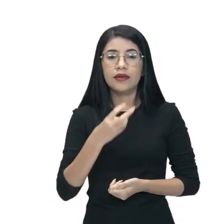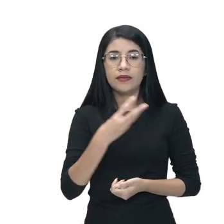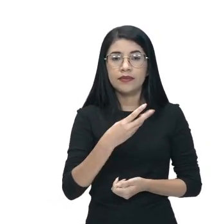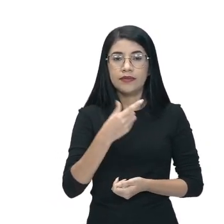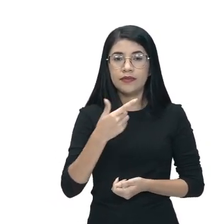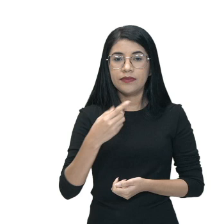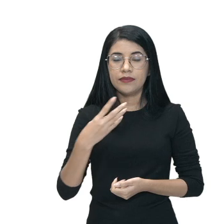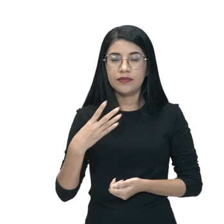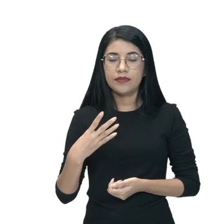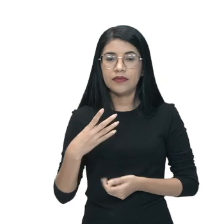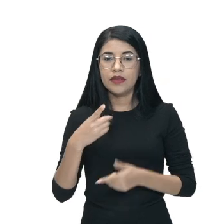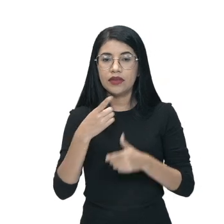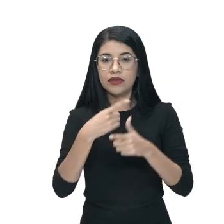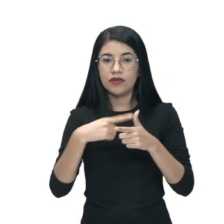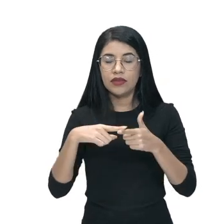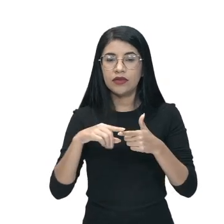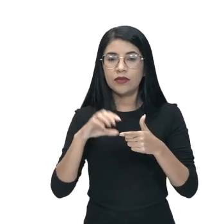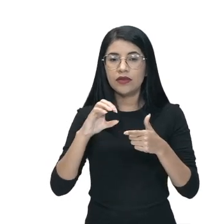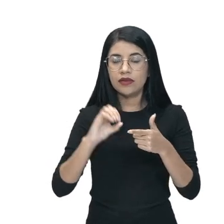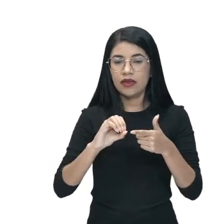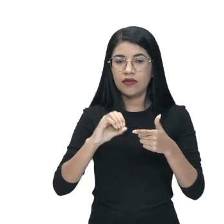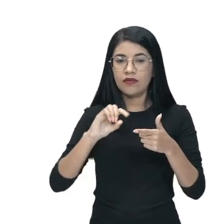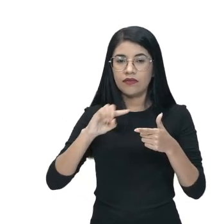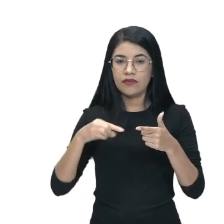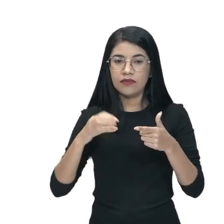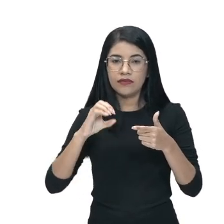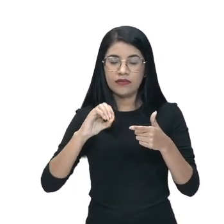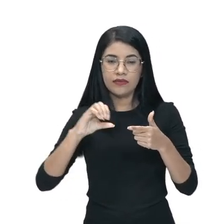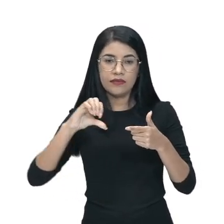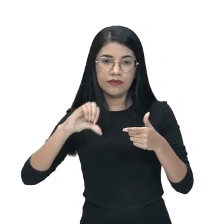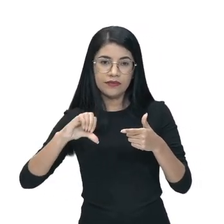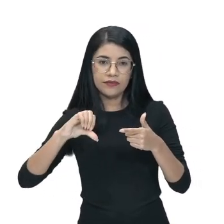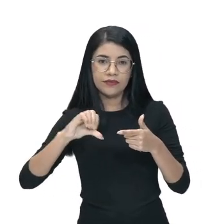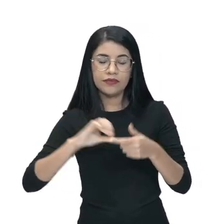324 dividido por 0,09.